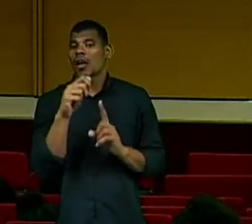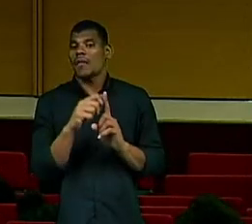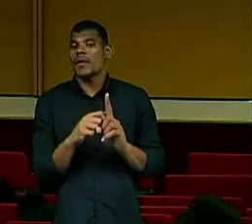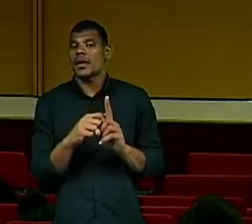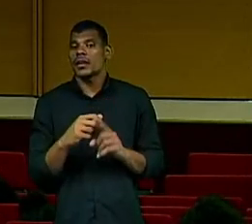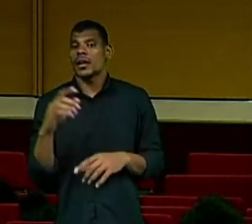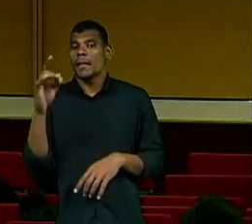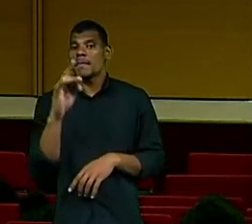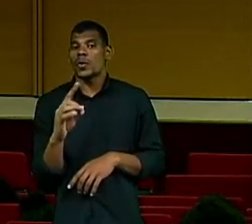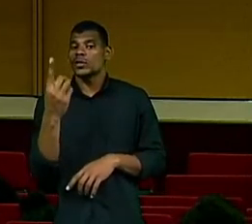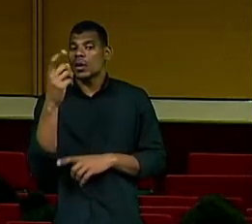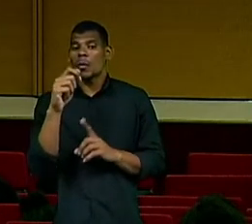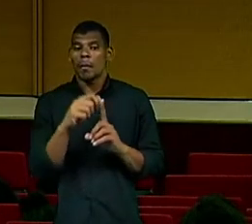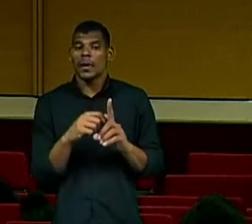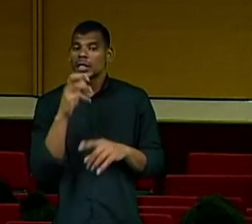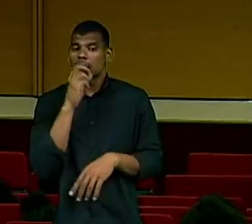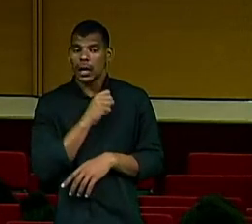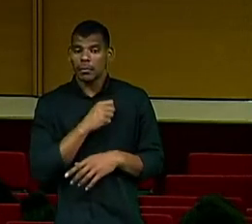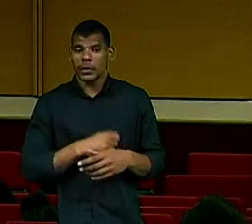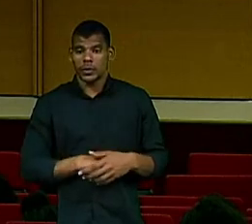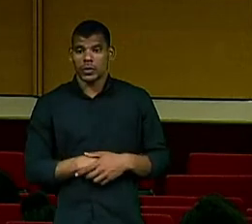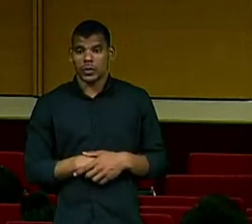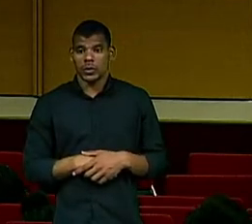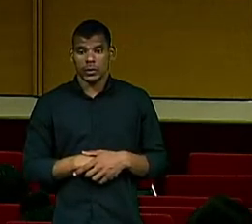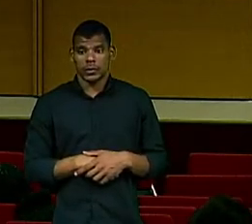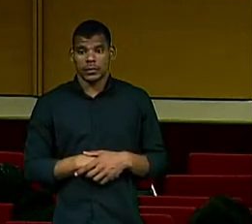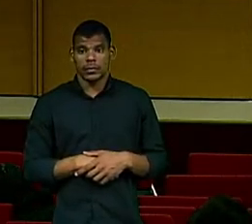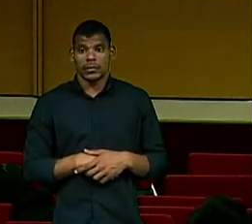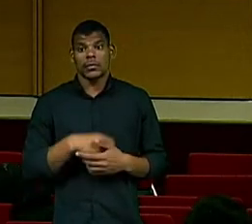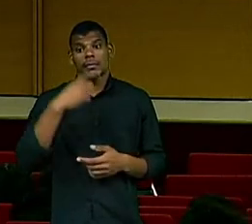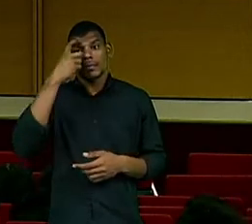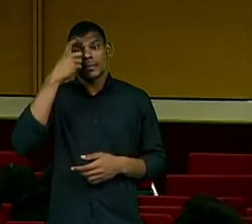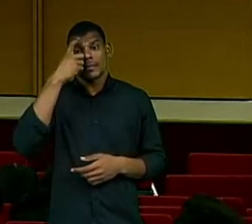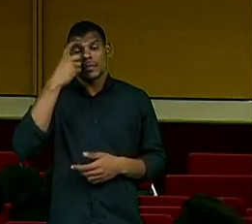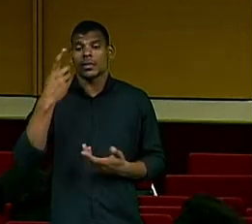um mês graças a Deus